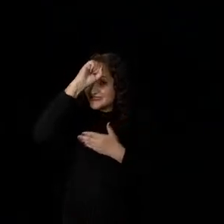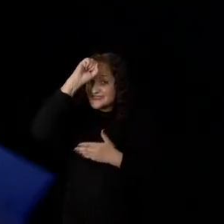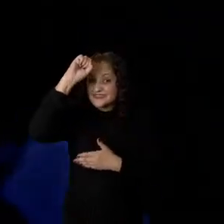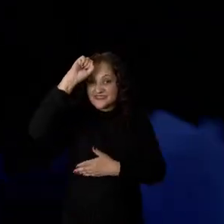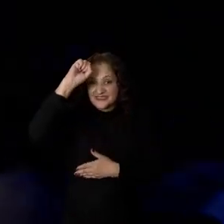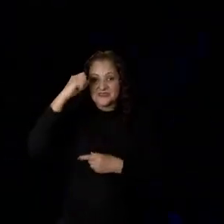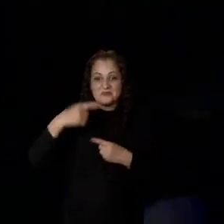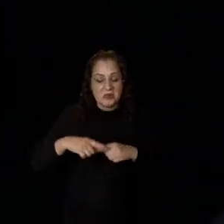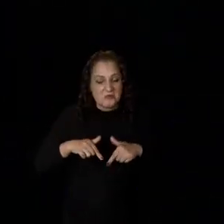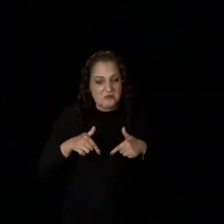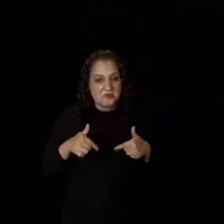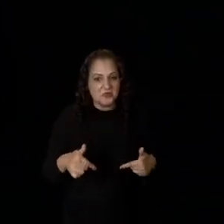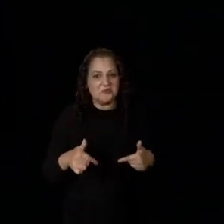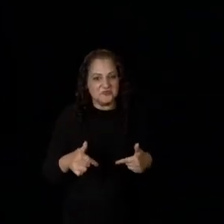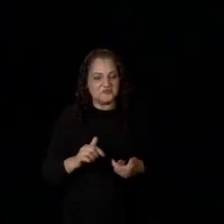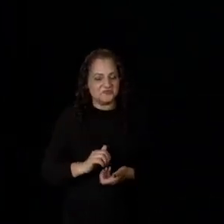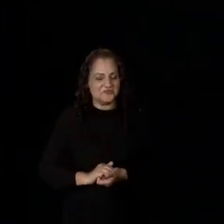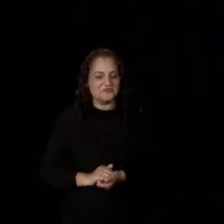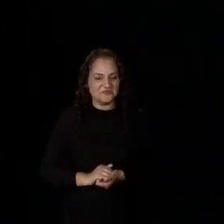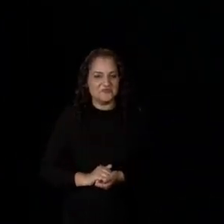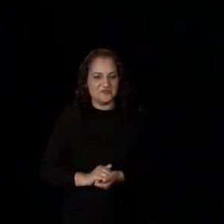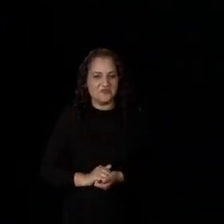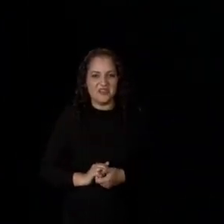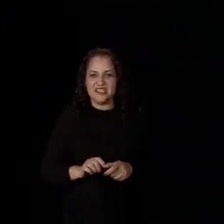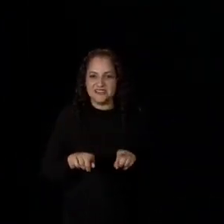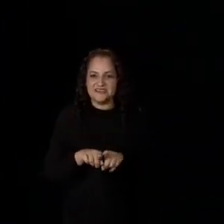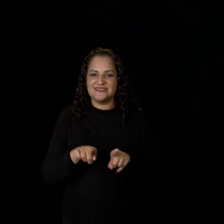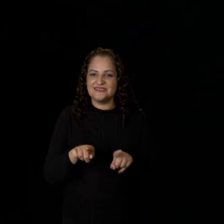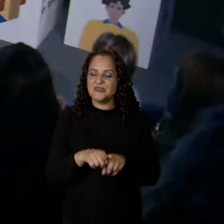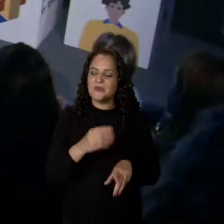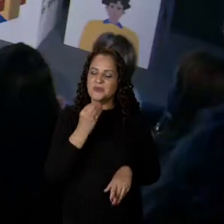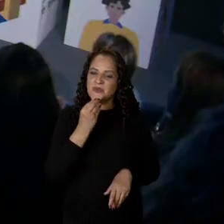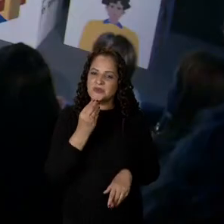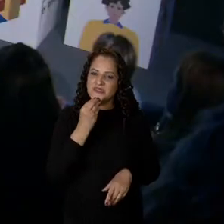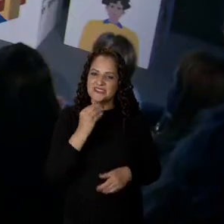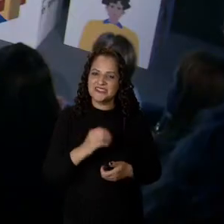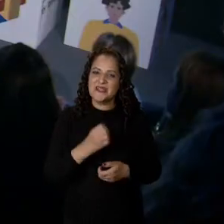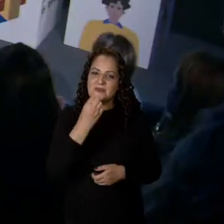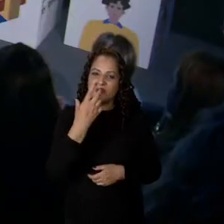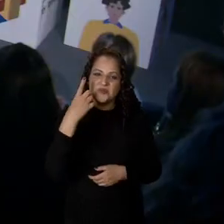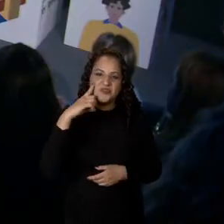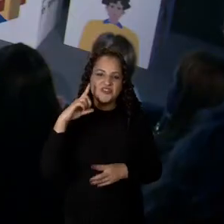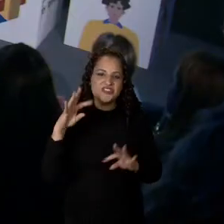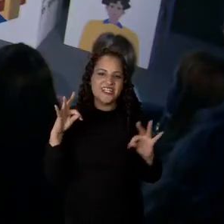iniciativa e pela grande oportunidade. Um bom dia